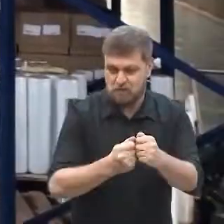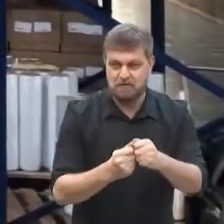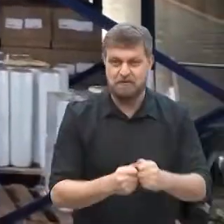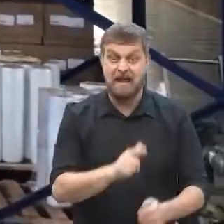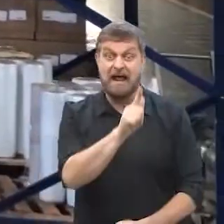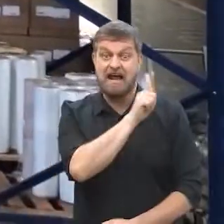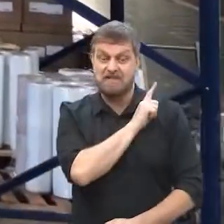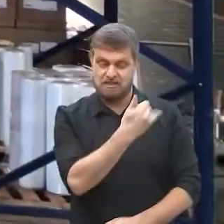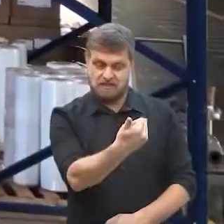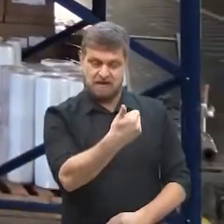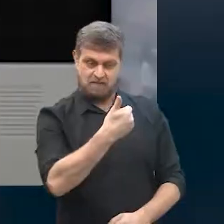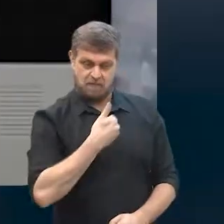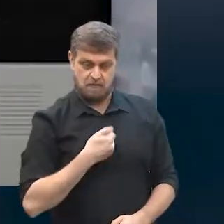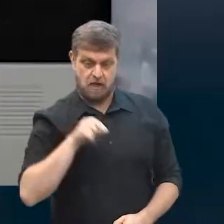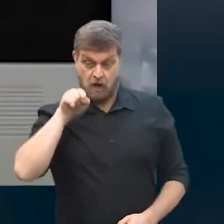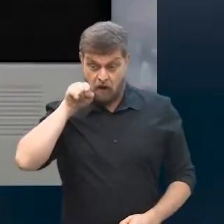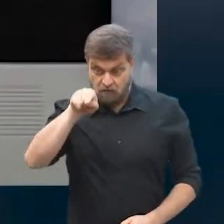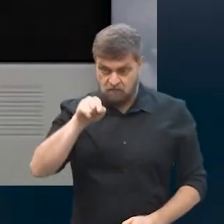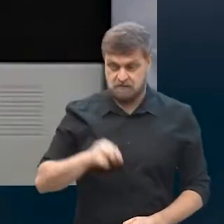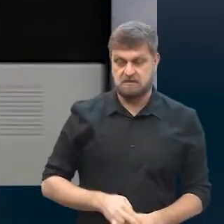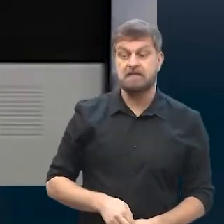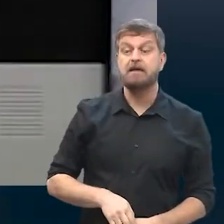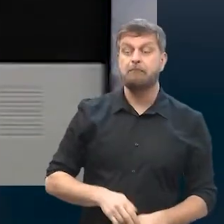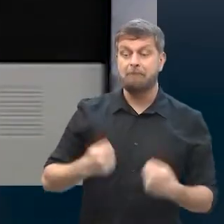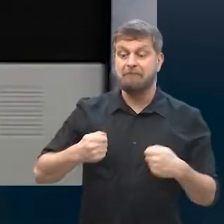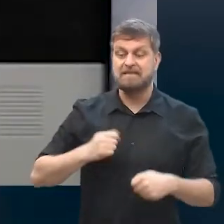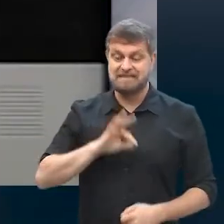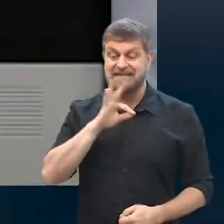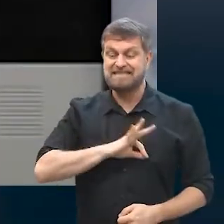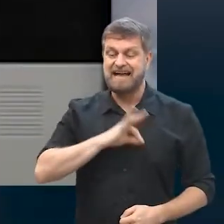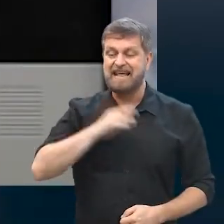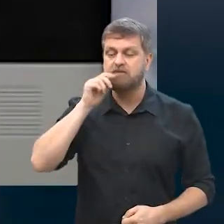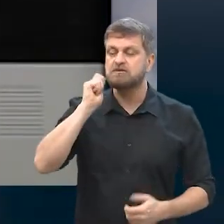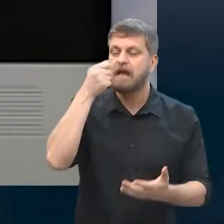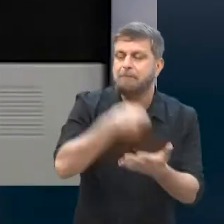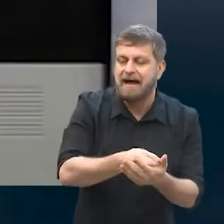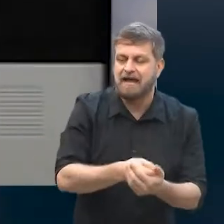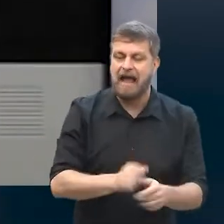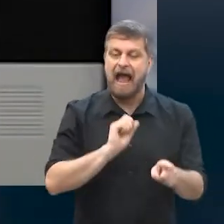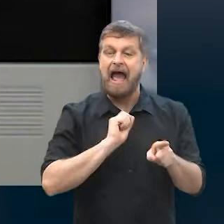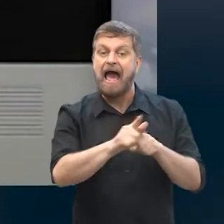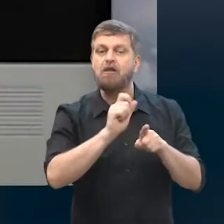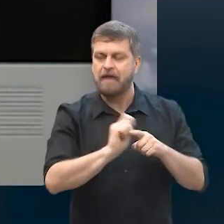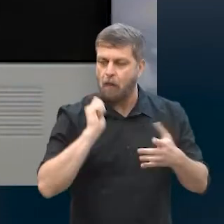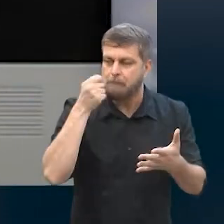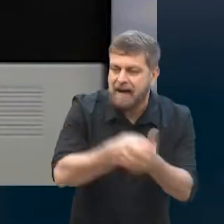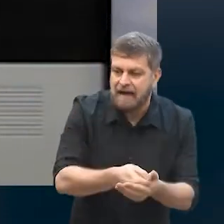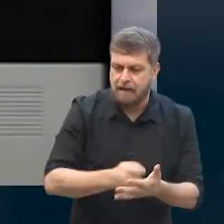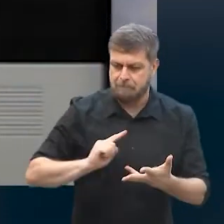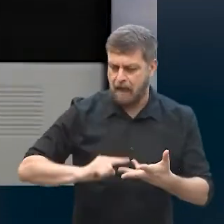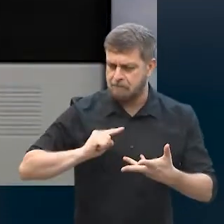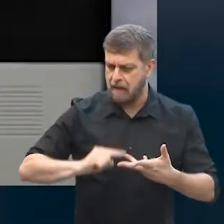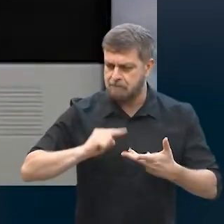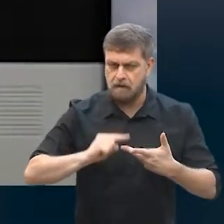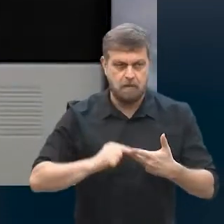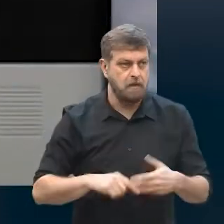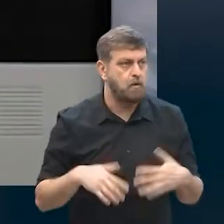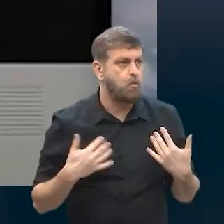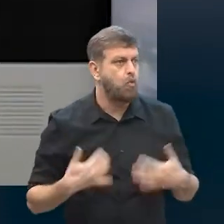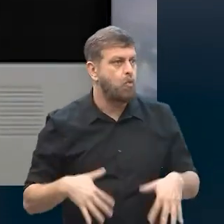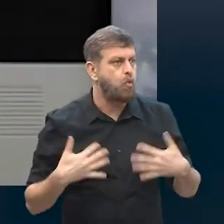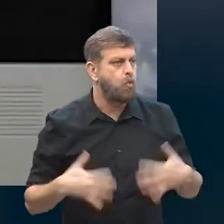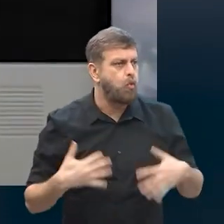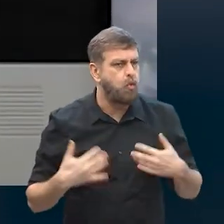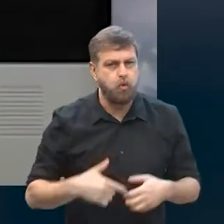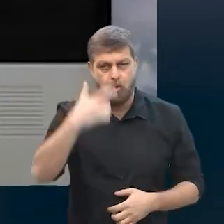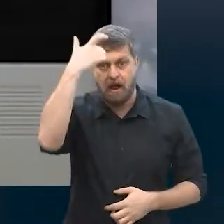mim, olha, Rodrigo, você vai ter que pagar o salário dos funcionários, vai ter que pagar o aluguel, vai ter que pagar isso, vai ter... Eu